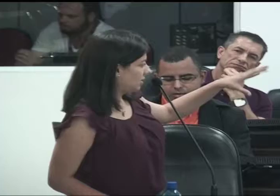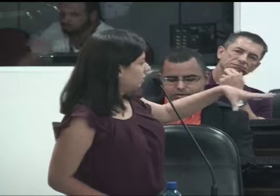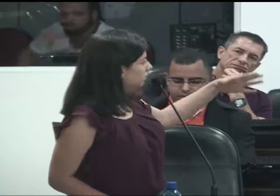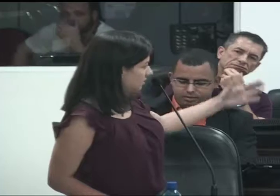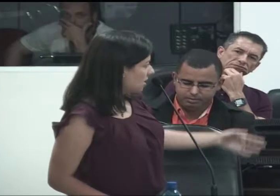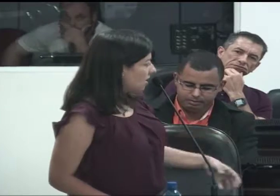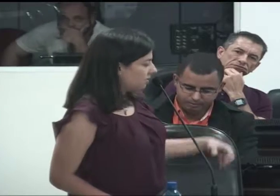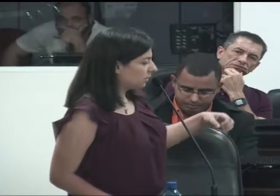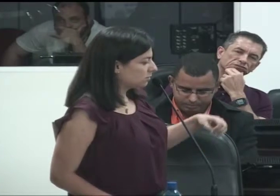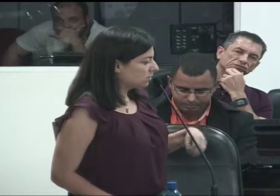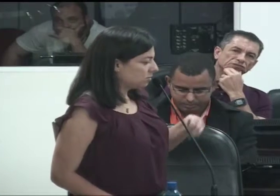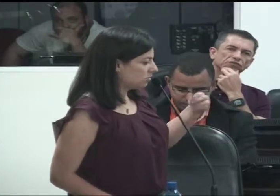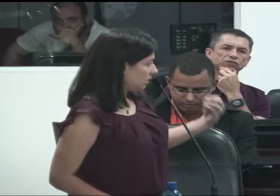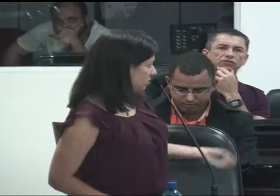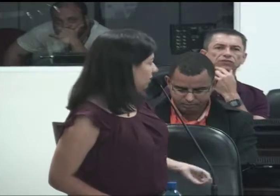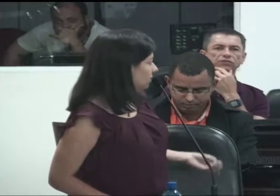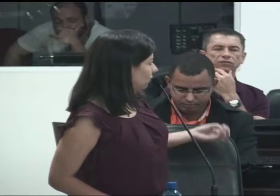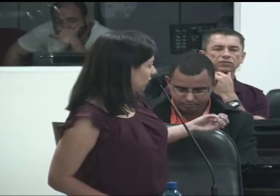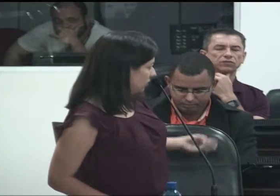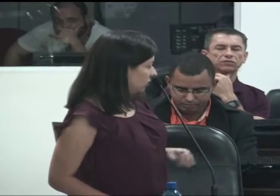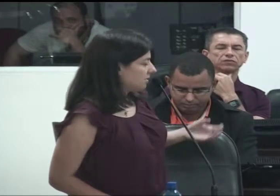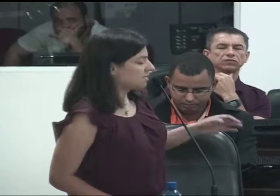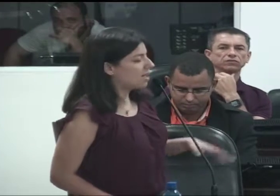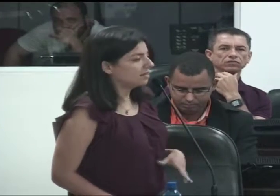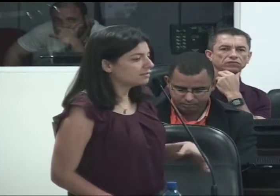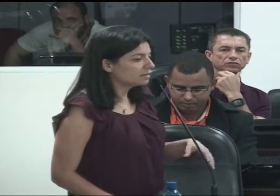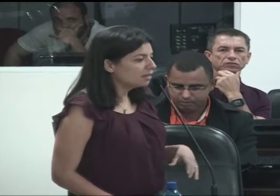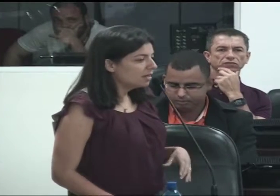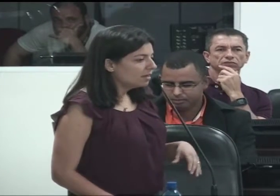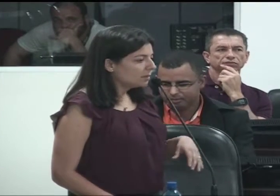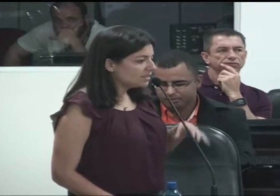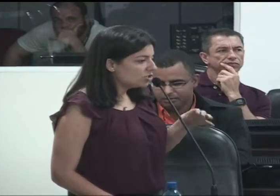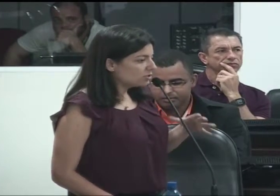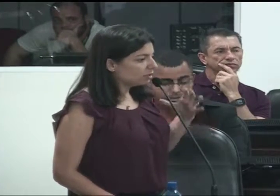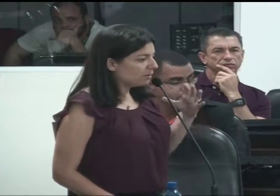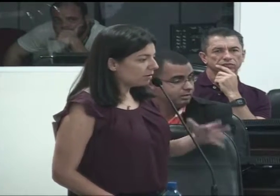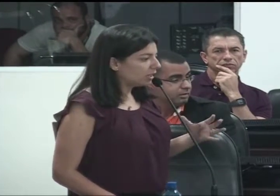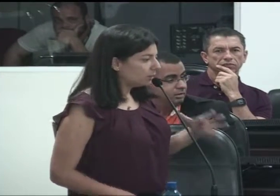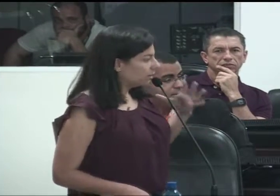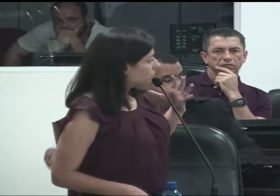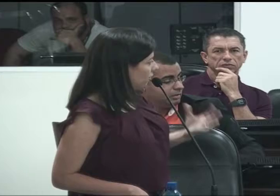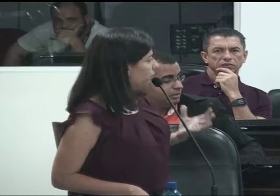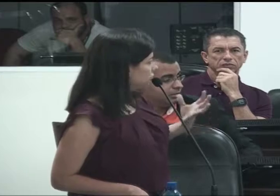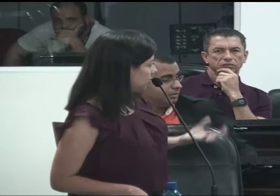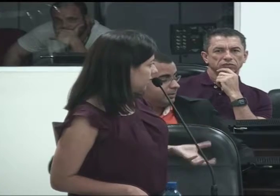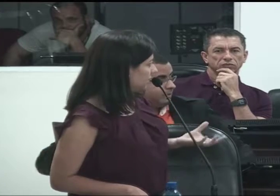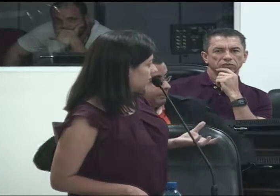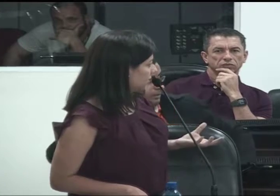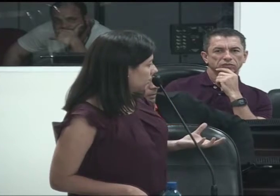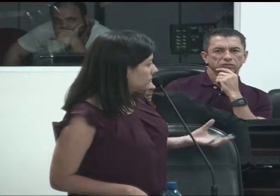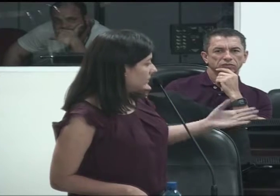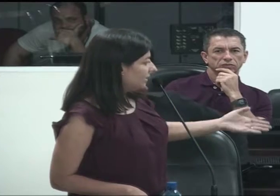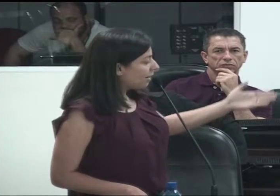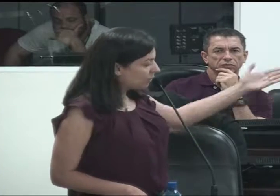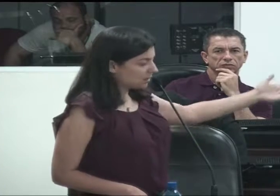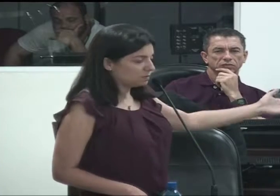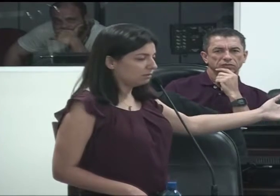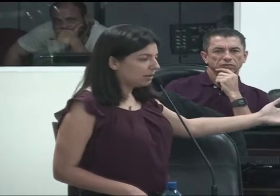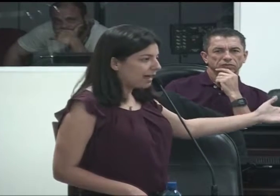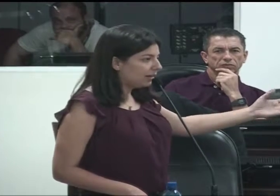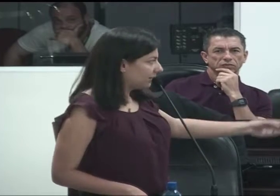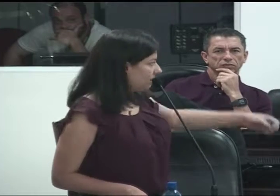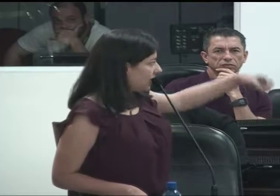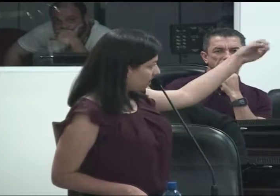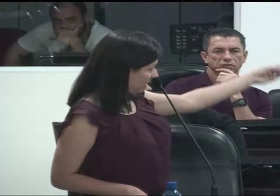viada, entre outras expressões pejorativas que foram utilizadas. Mas a gente tem que tomar cuidado para não confundir, porque na